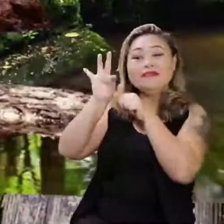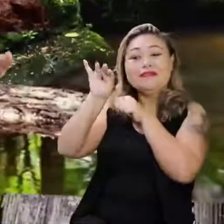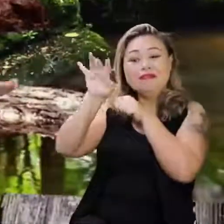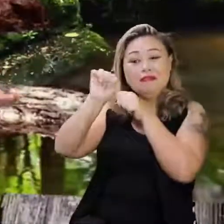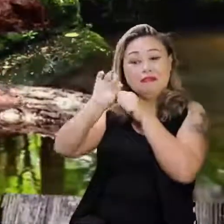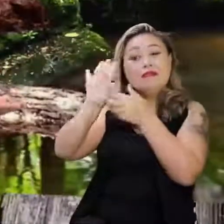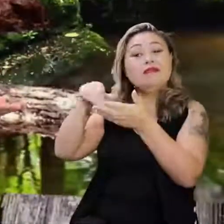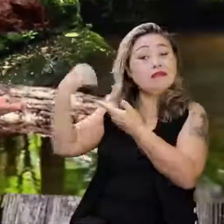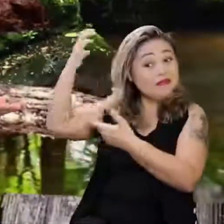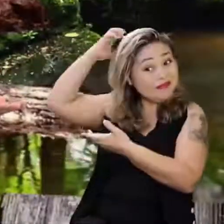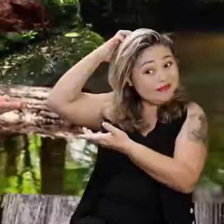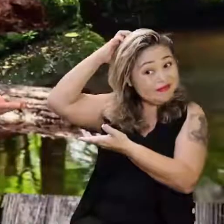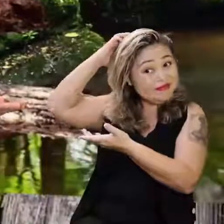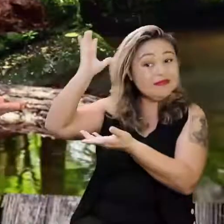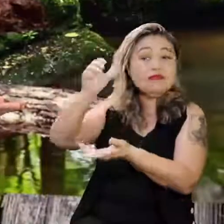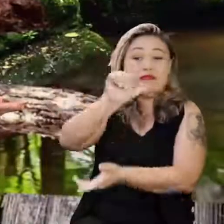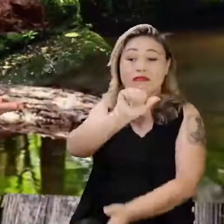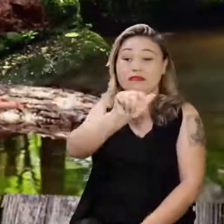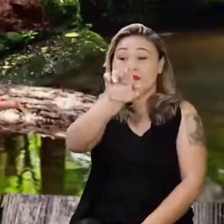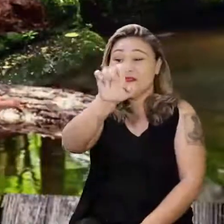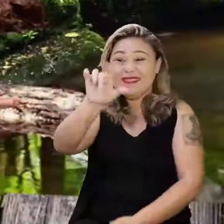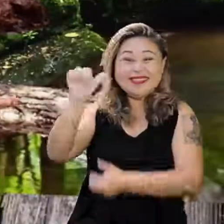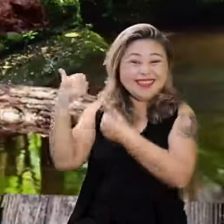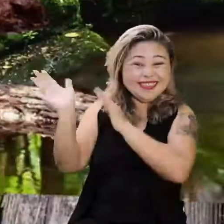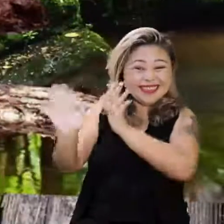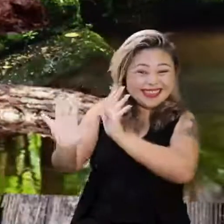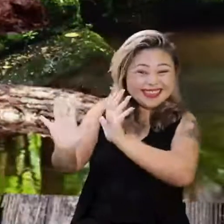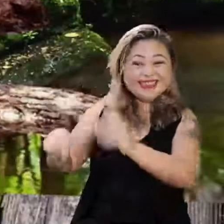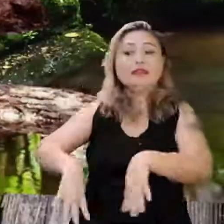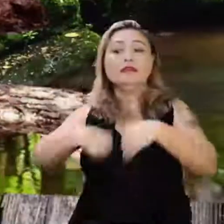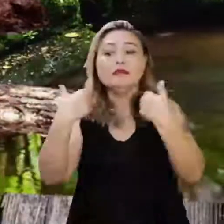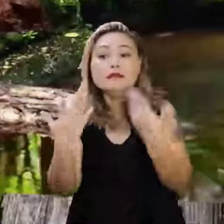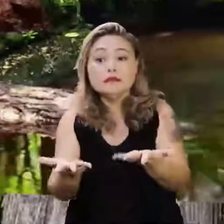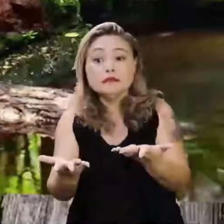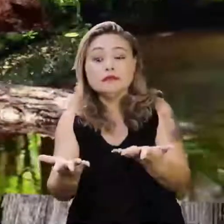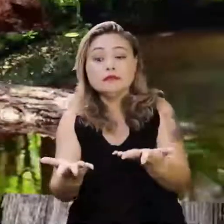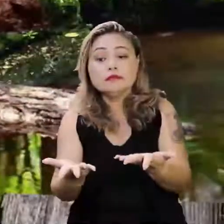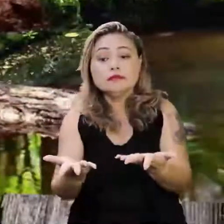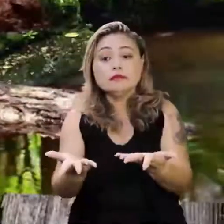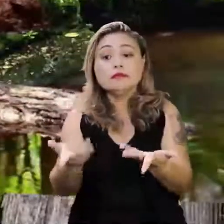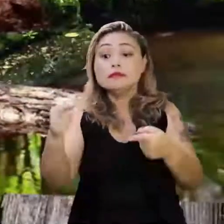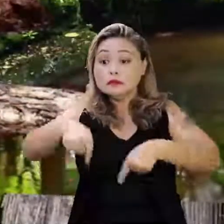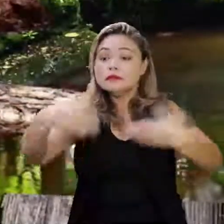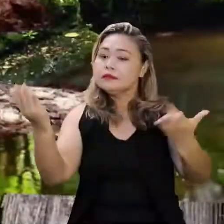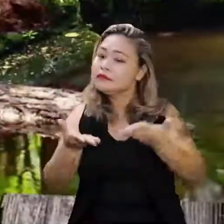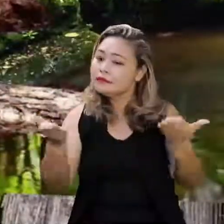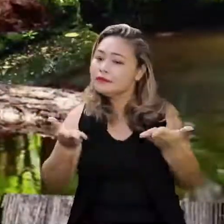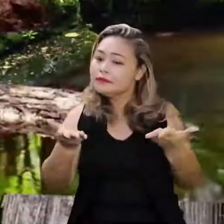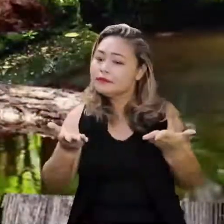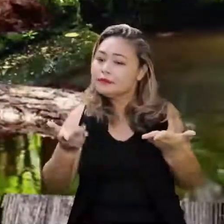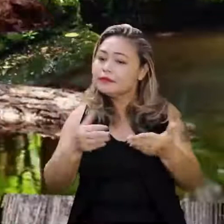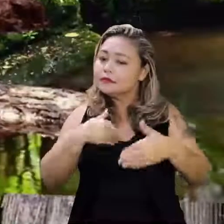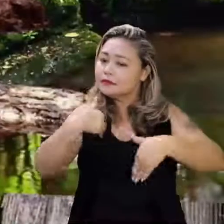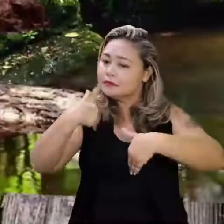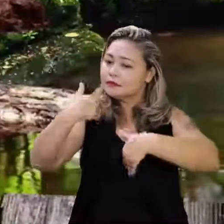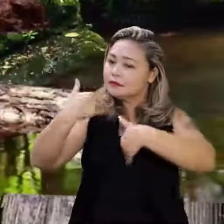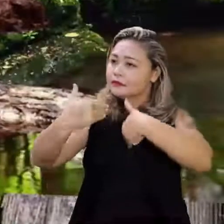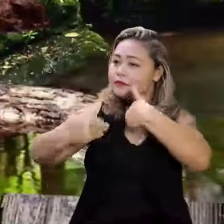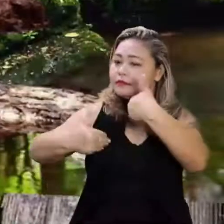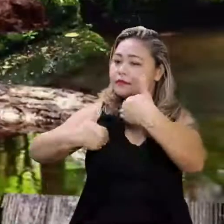Tabita, Aldelina aqui conosco. E nessa aula nós vamos falar sobre um